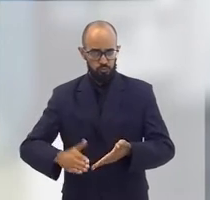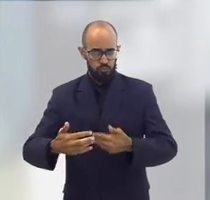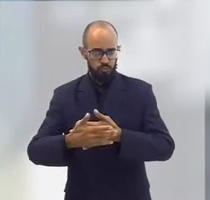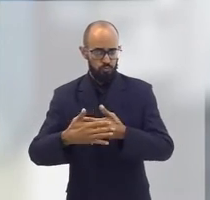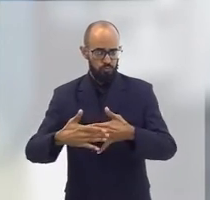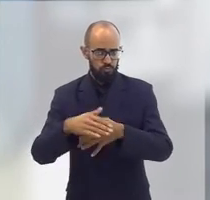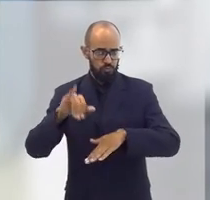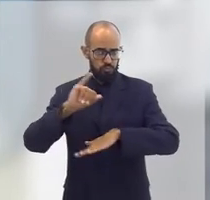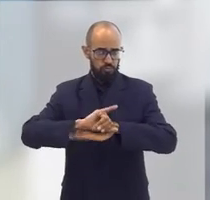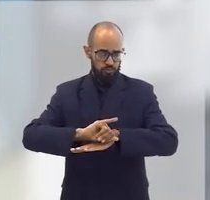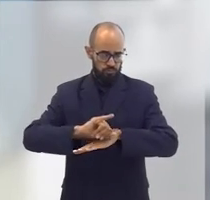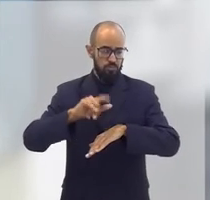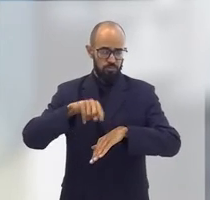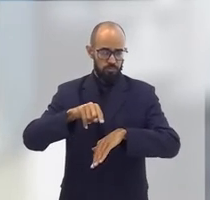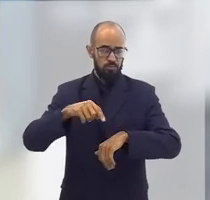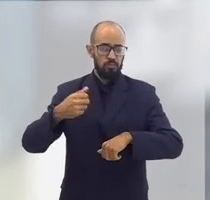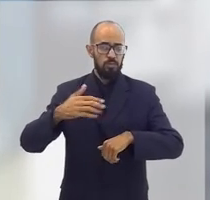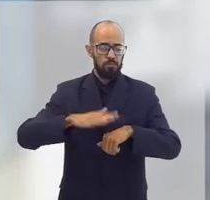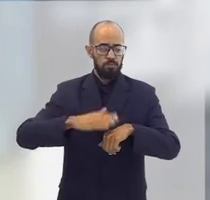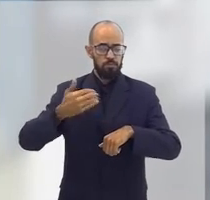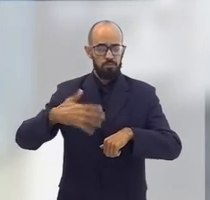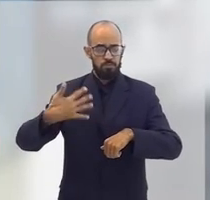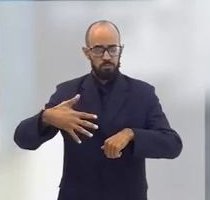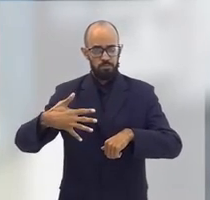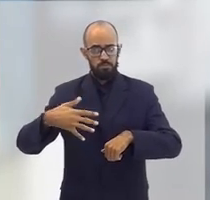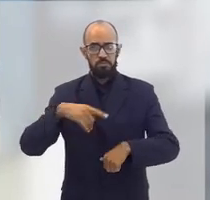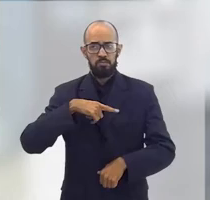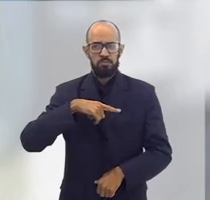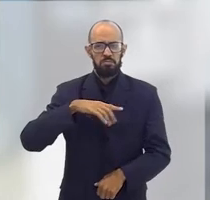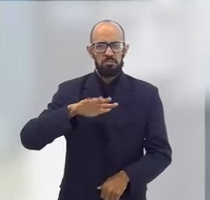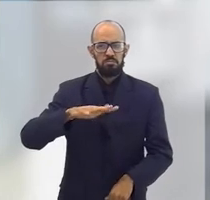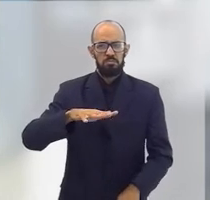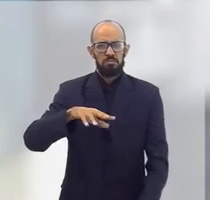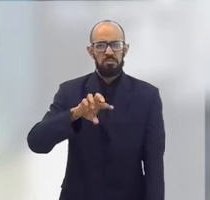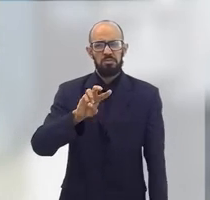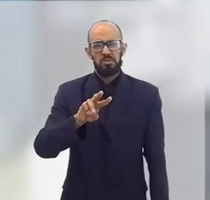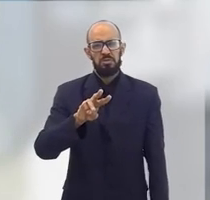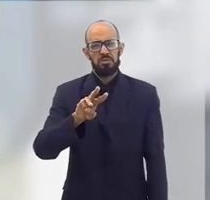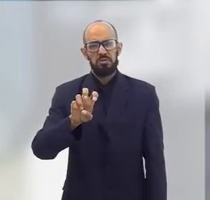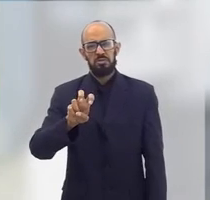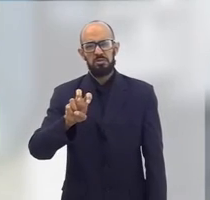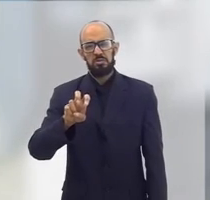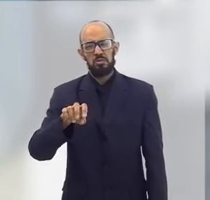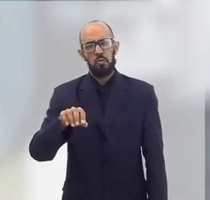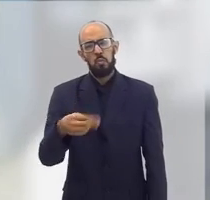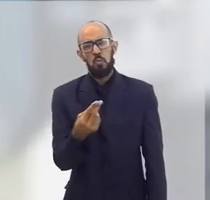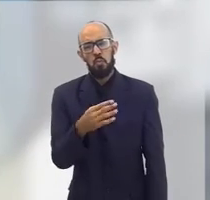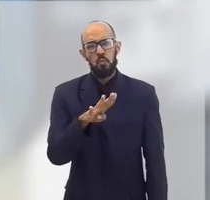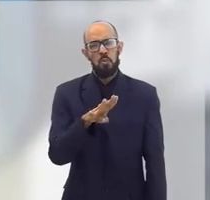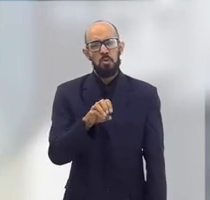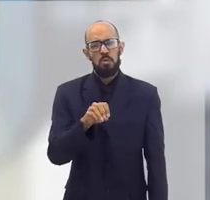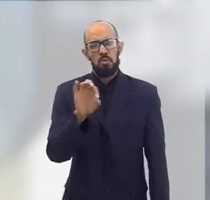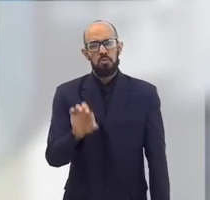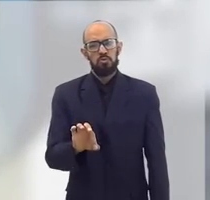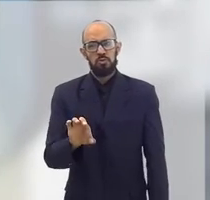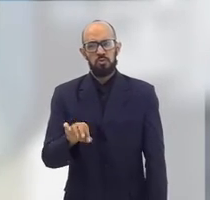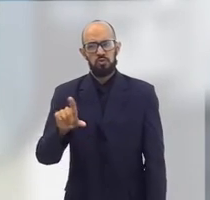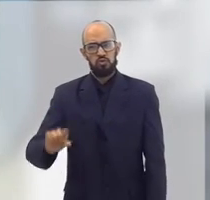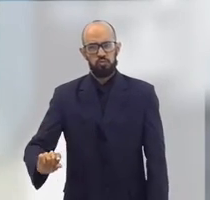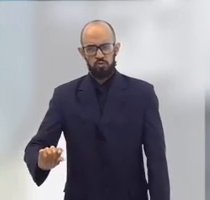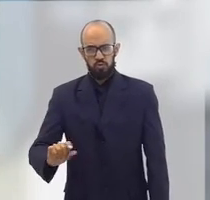no centro, nas metrópoles tendem a ser maiores, né? Então, a gente tem algo entre 35% e 40% de